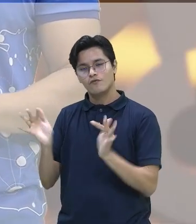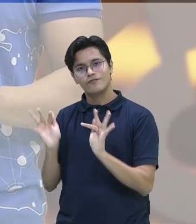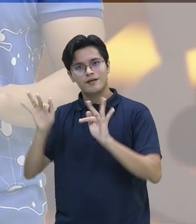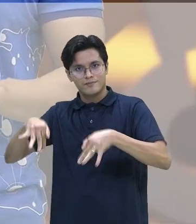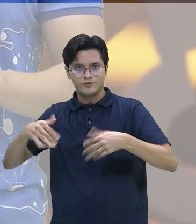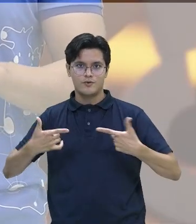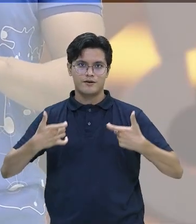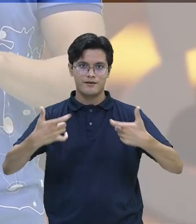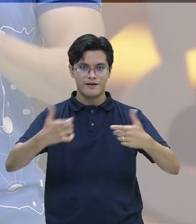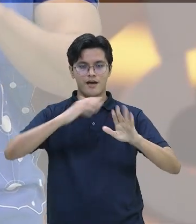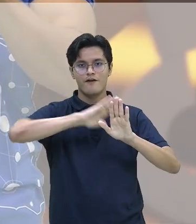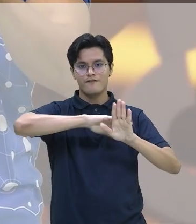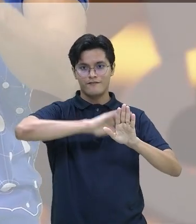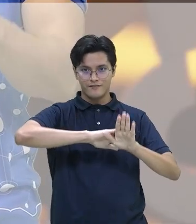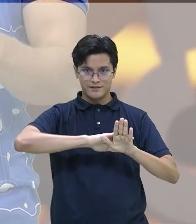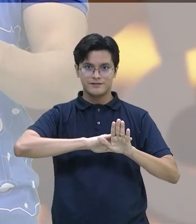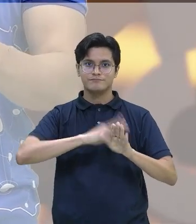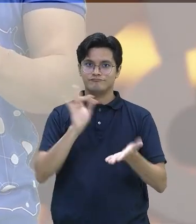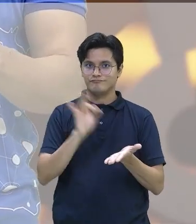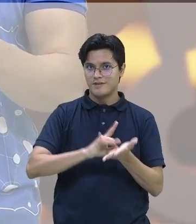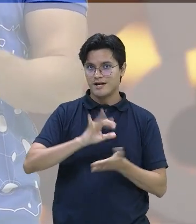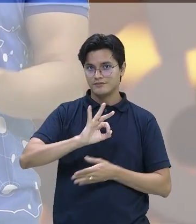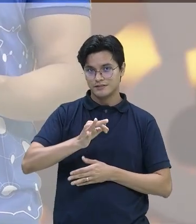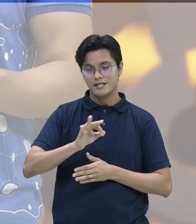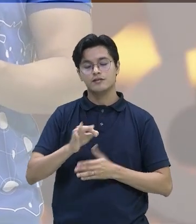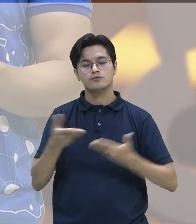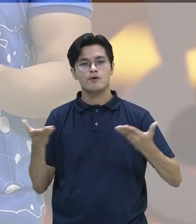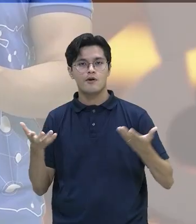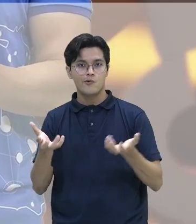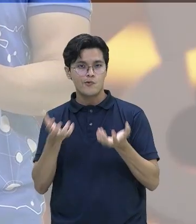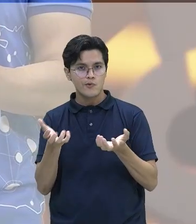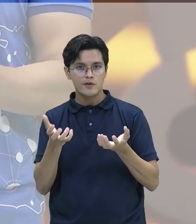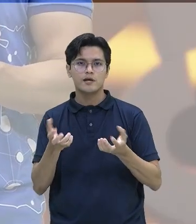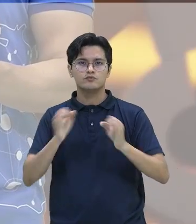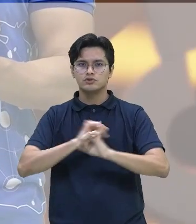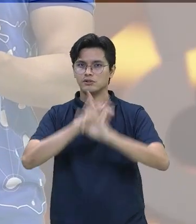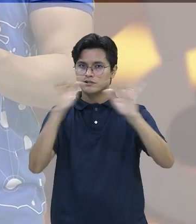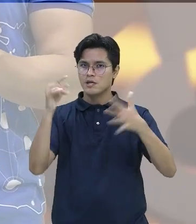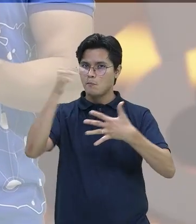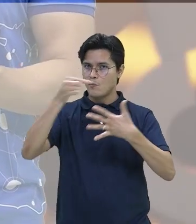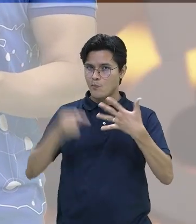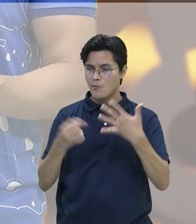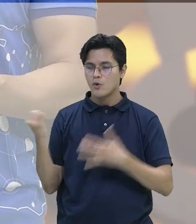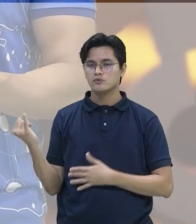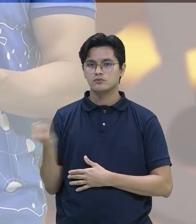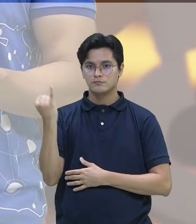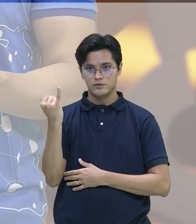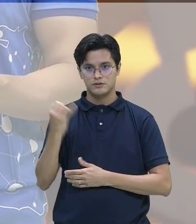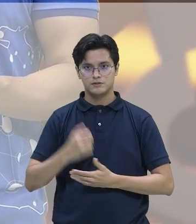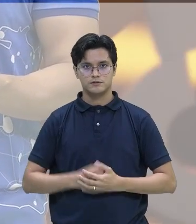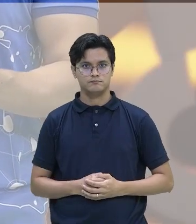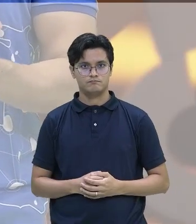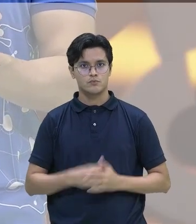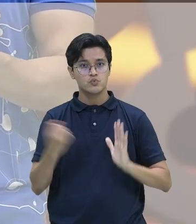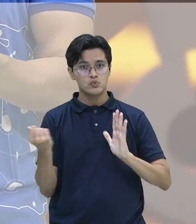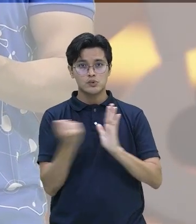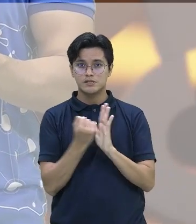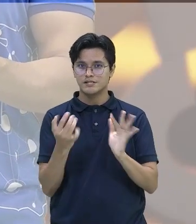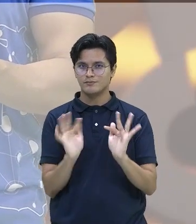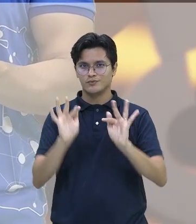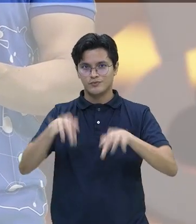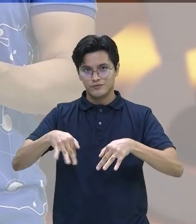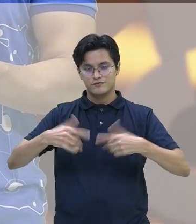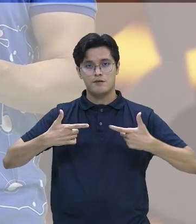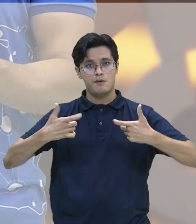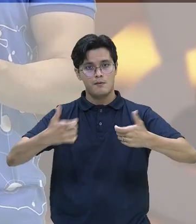fato e eu gostaria de destacar aqui alguns pontos que eu considero importantes para vocês. símbolo do fim dessa Guerra Fria. A queda do Muro